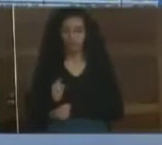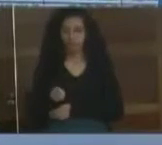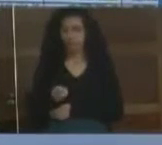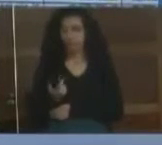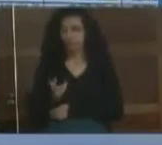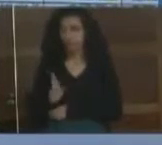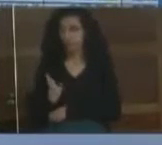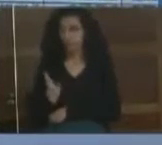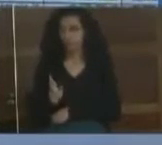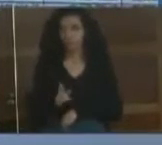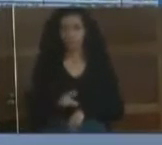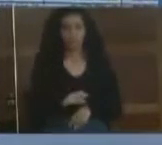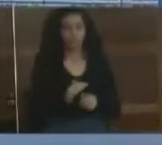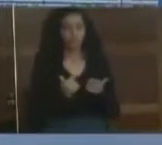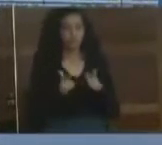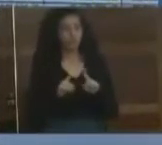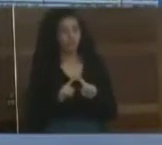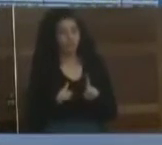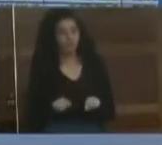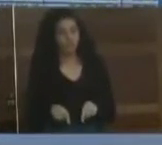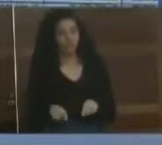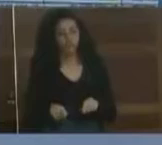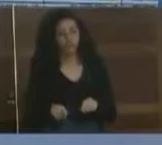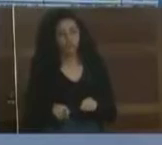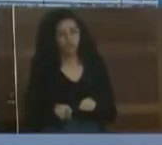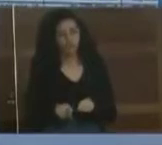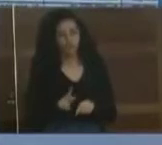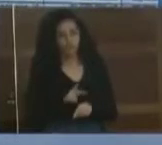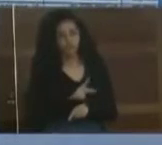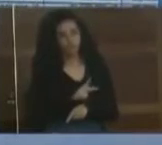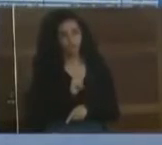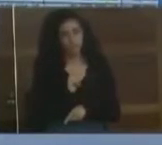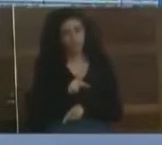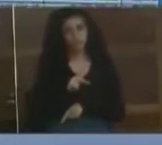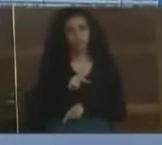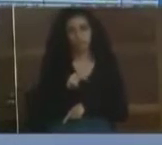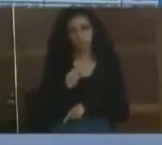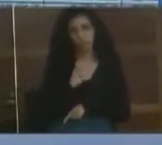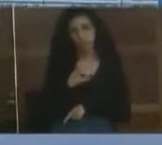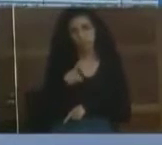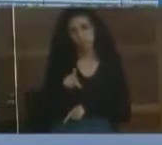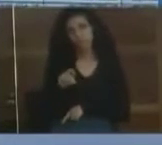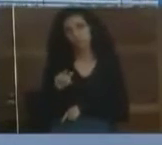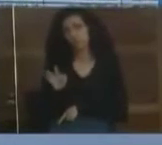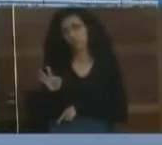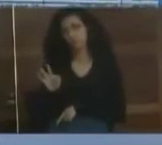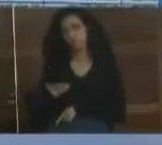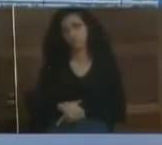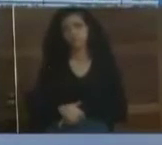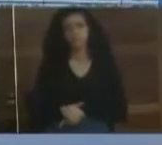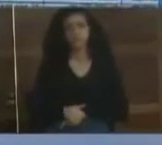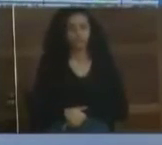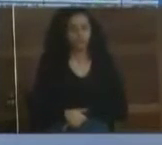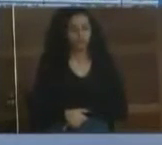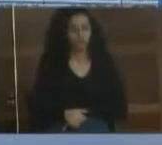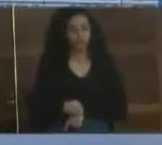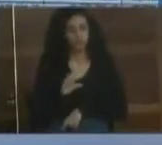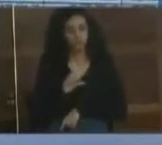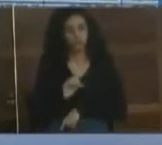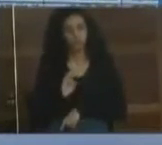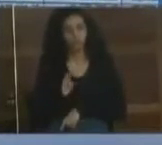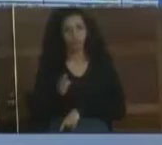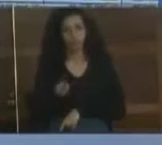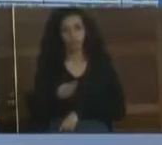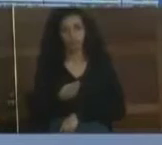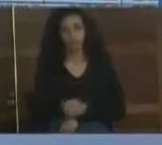reais os outros serviços de terceiros pessoa física despesa orçada atualizada de 12 milhões